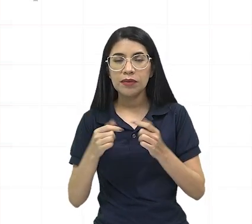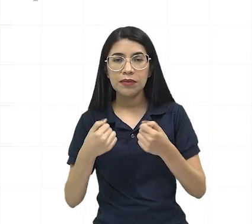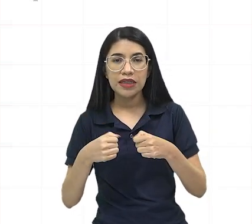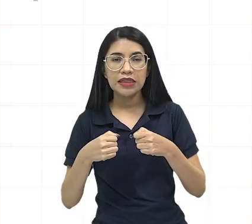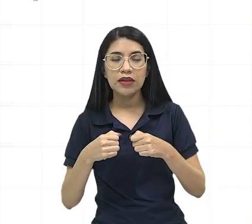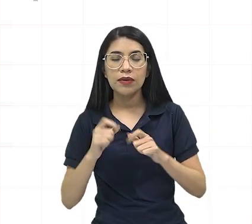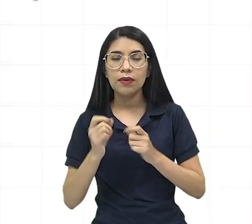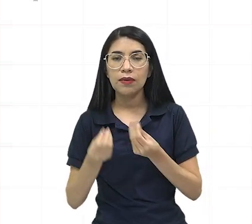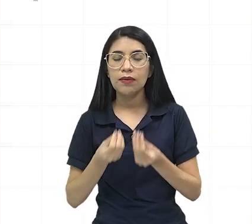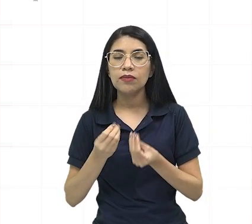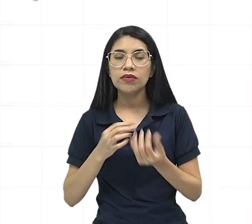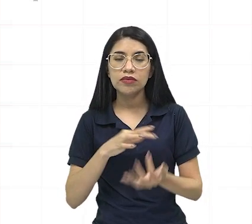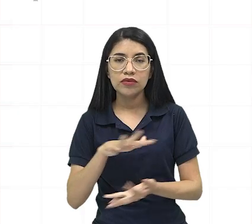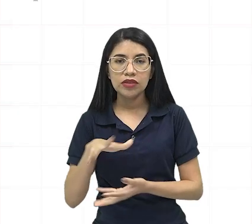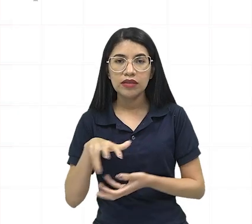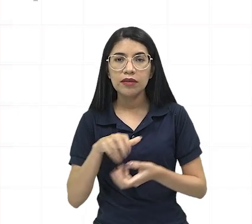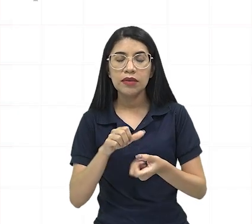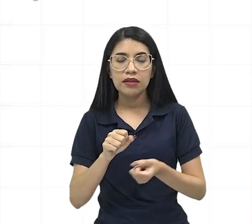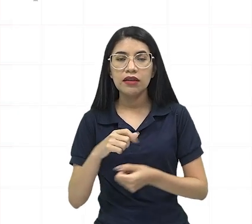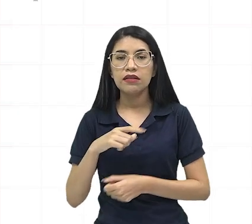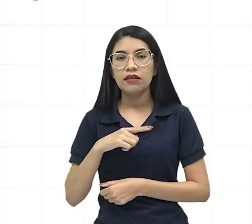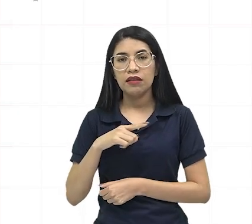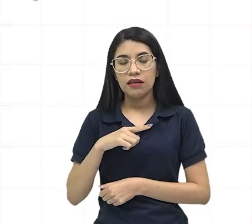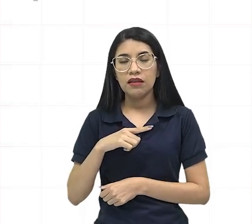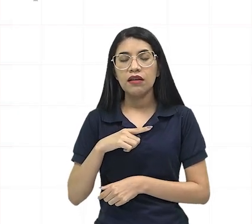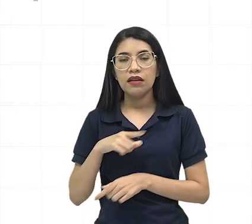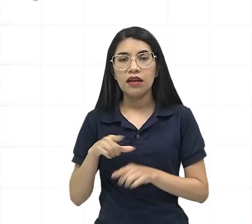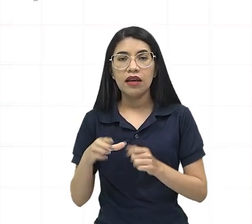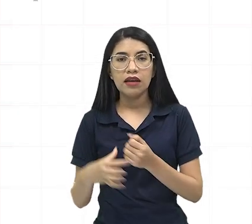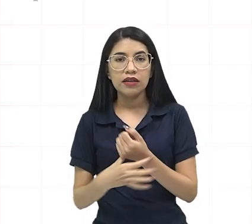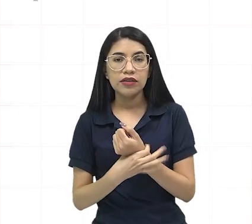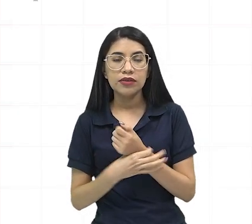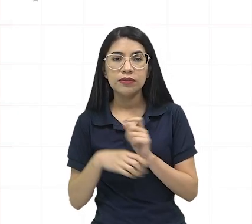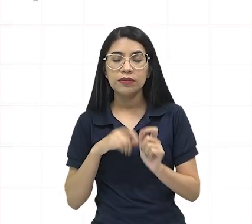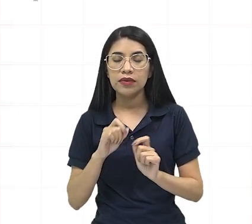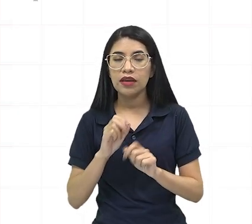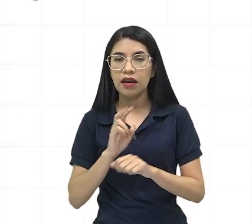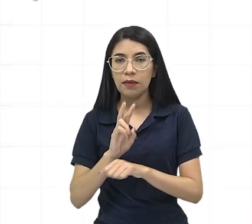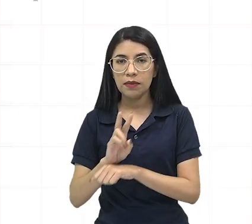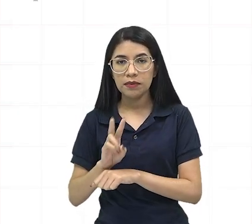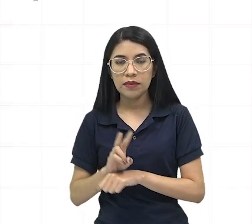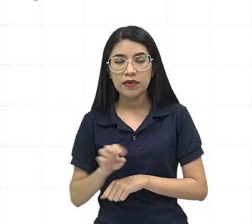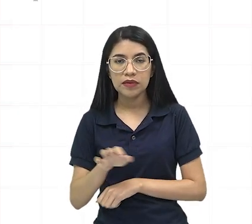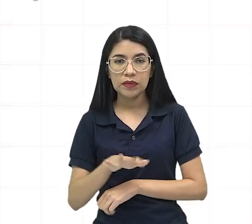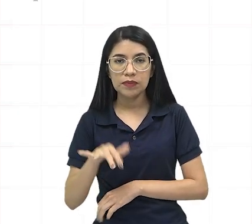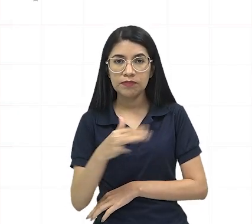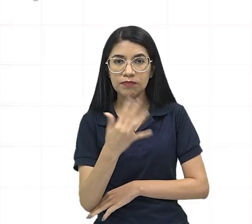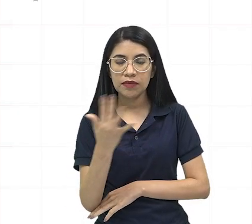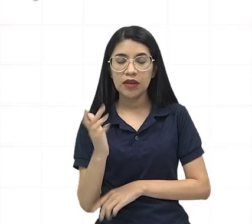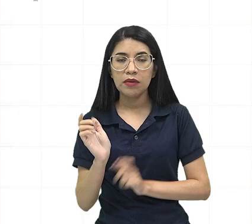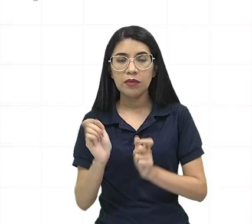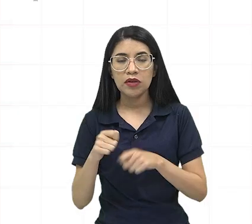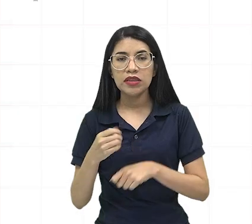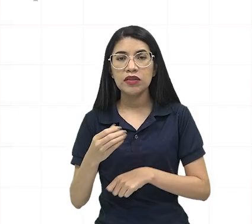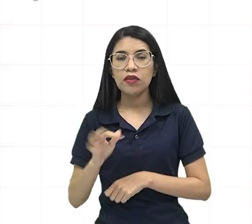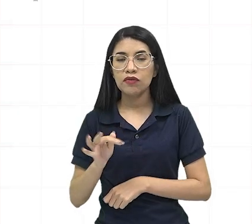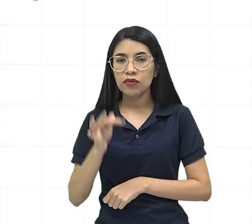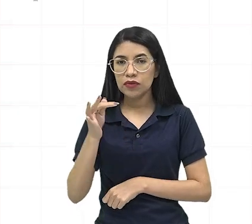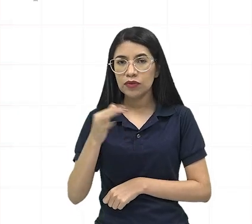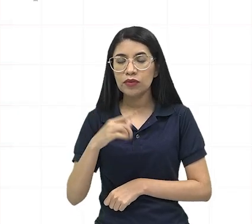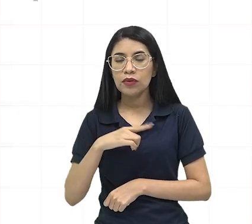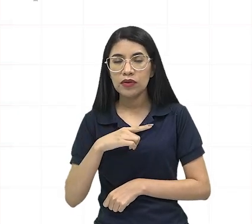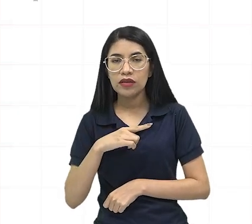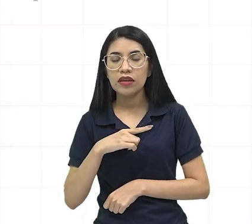forma sustentável, ou seja, garantindo a preservação do meio ambiente para as futuras